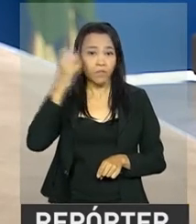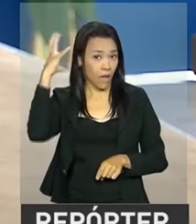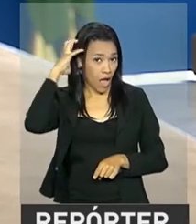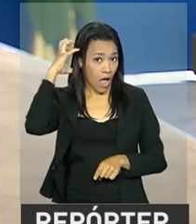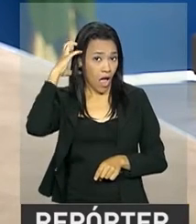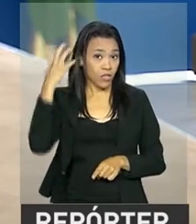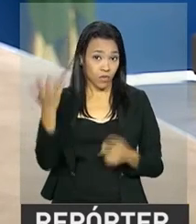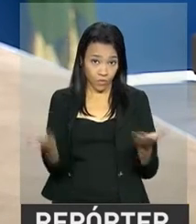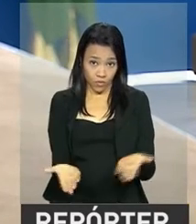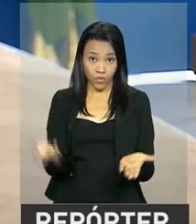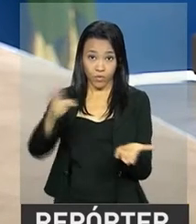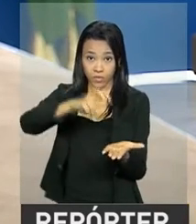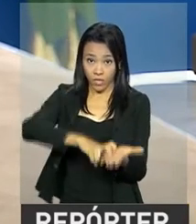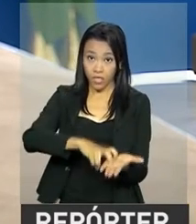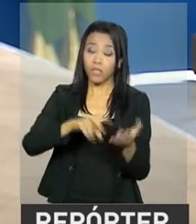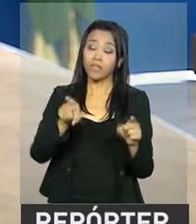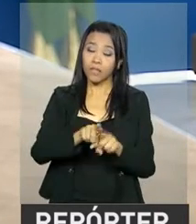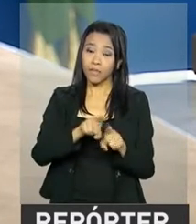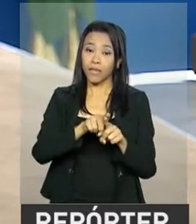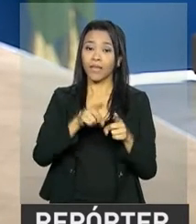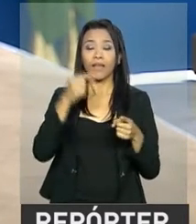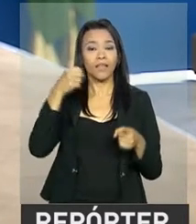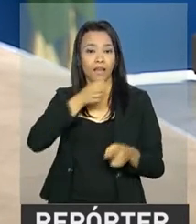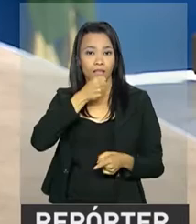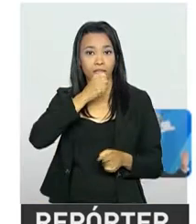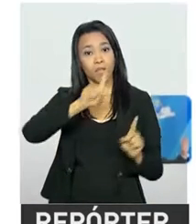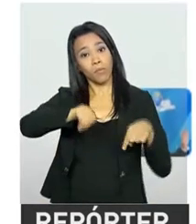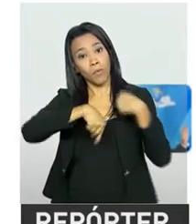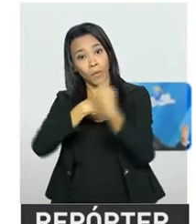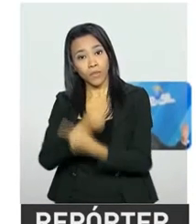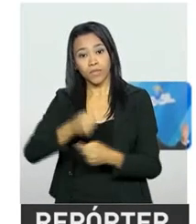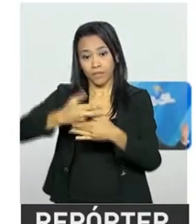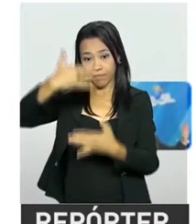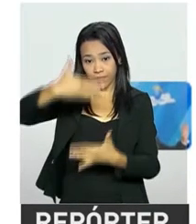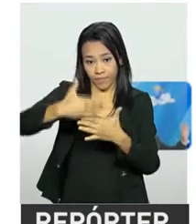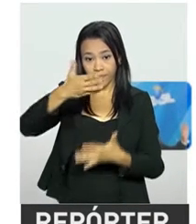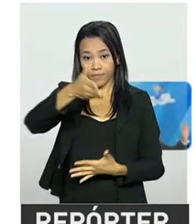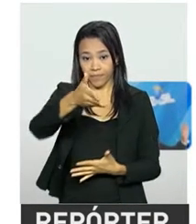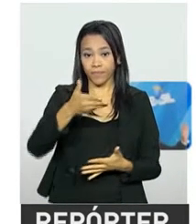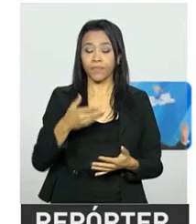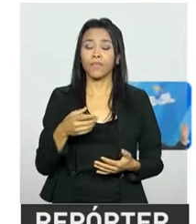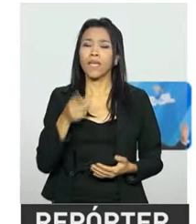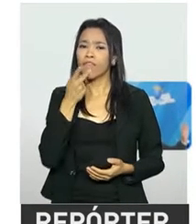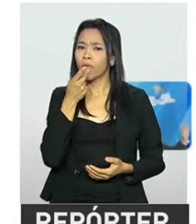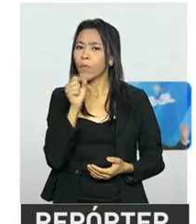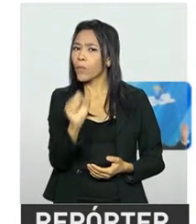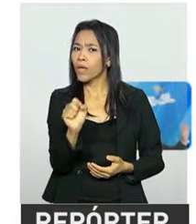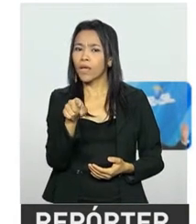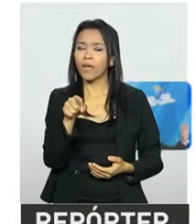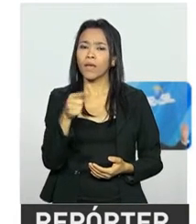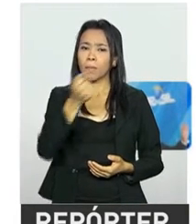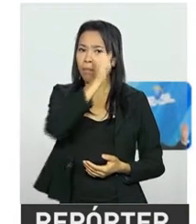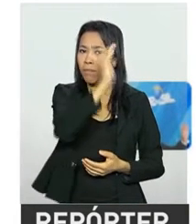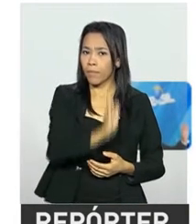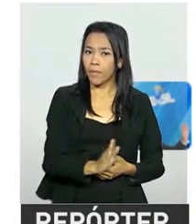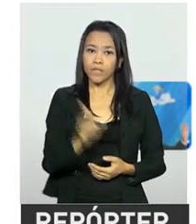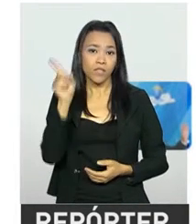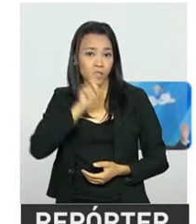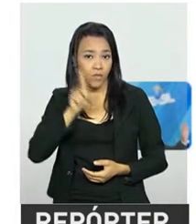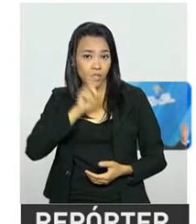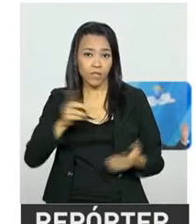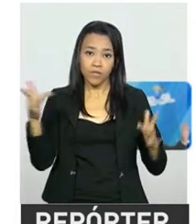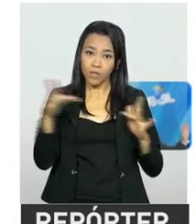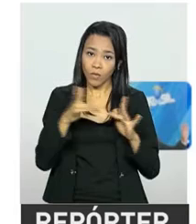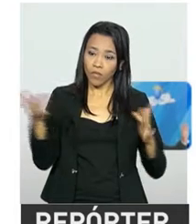agora pela manhã. Ele repercutiu também essa entrevista nas suas redes sociais. Segundo o presidente, as relações entre Brasil e Estados Unidos